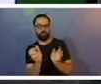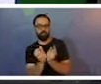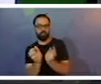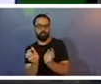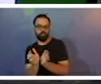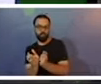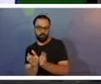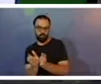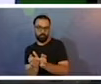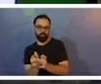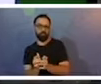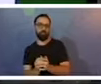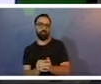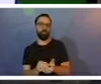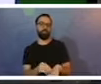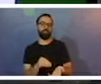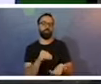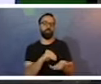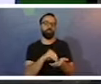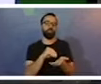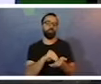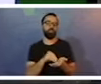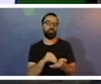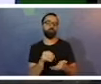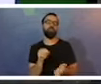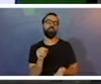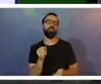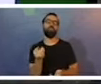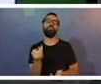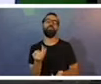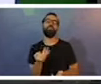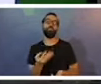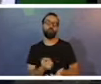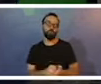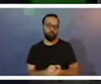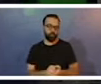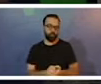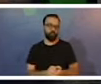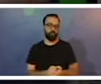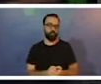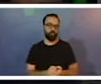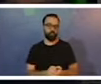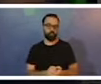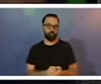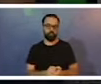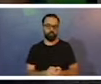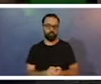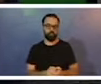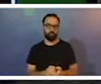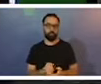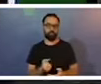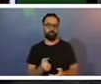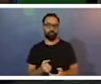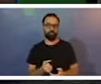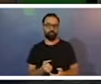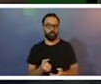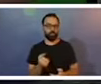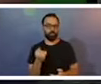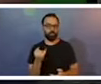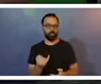58. 54, para chegar lá no 58, ainda vão faltar, olha só,